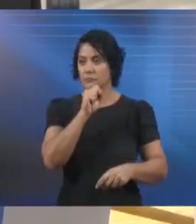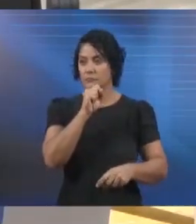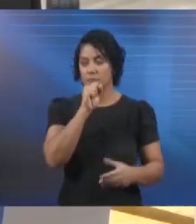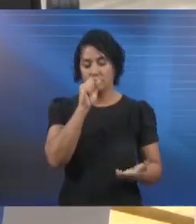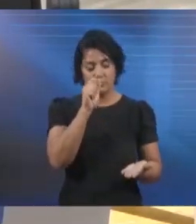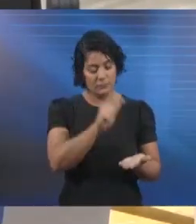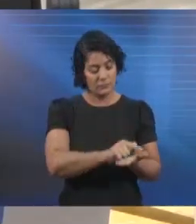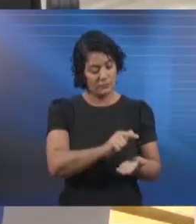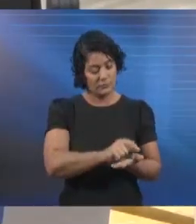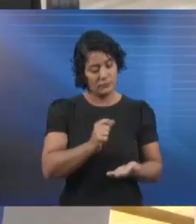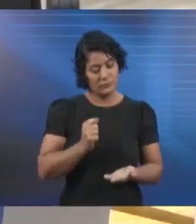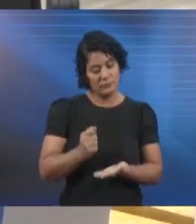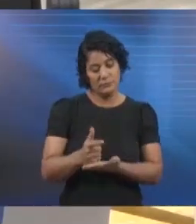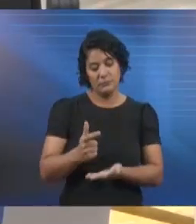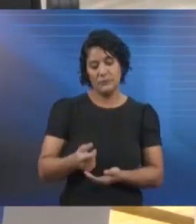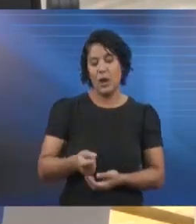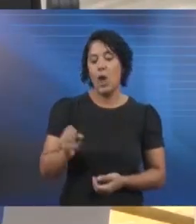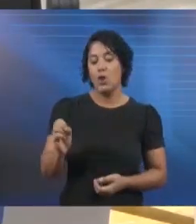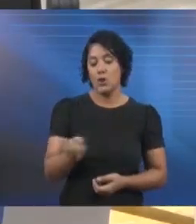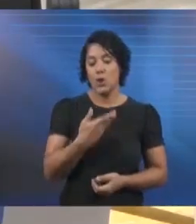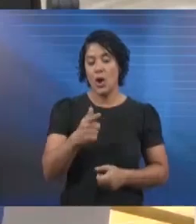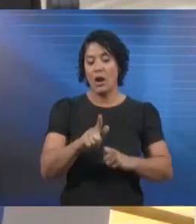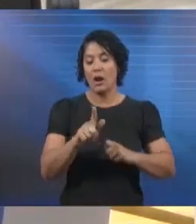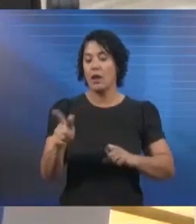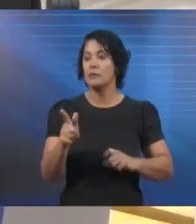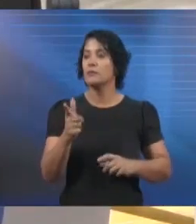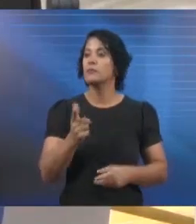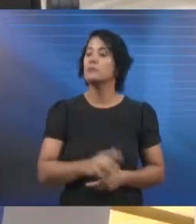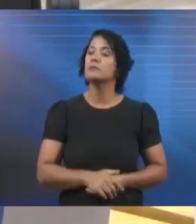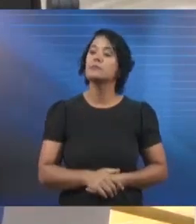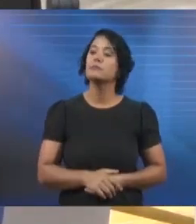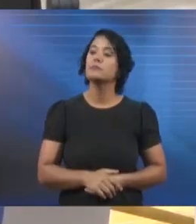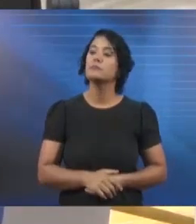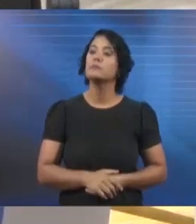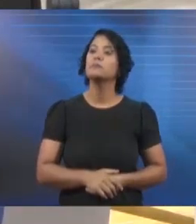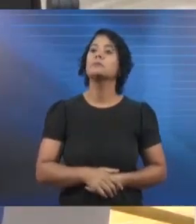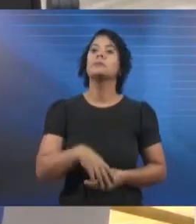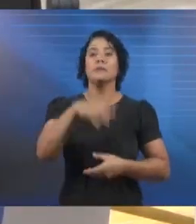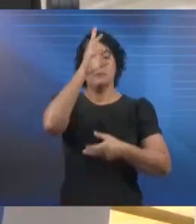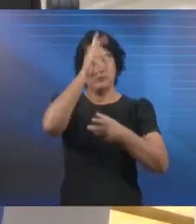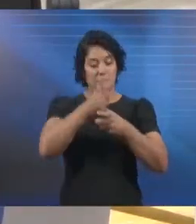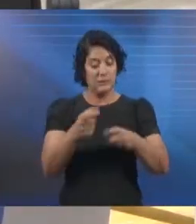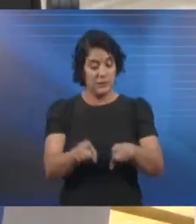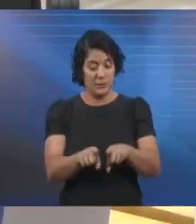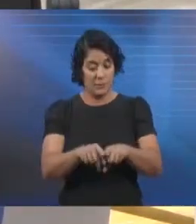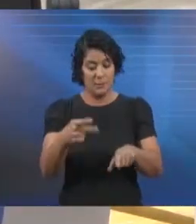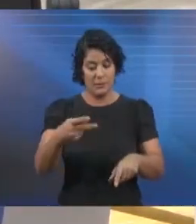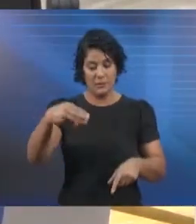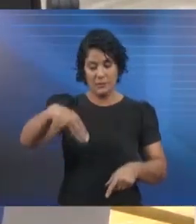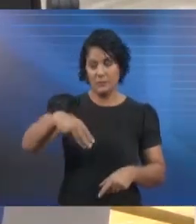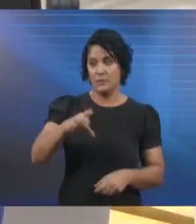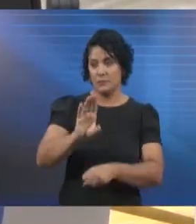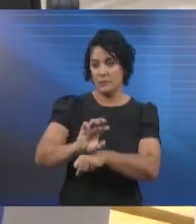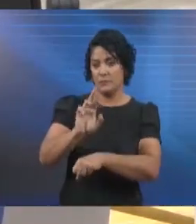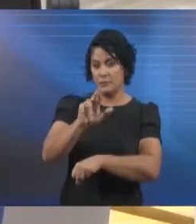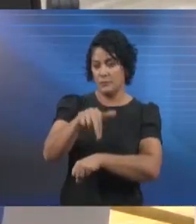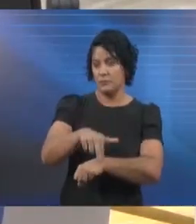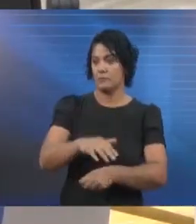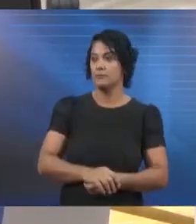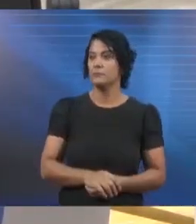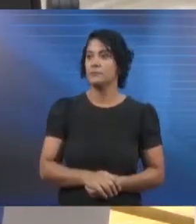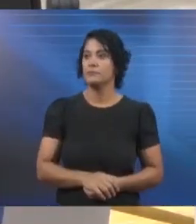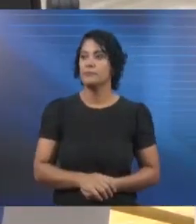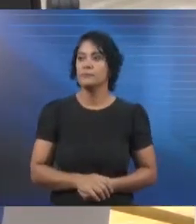de pagamento já com essas novas do ações dos Militares do Corpo Bombeiro e também da Polícia Militar do Estado do Rio Grande do Norte